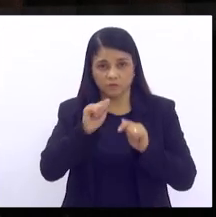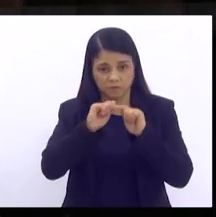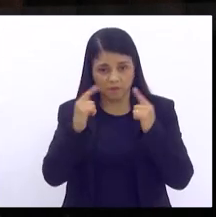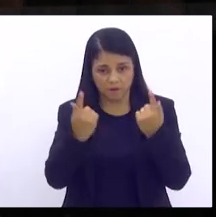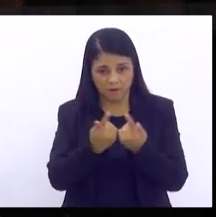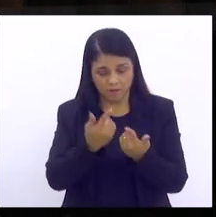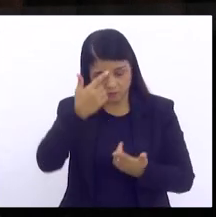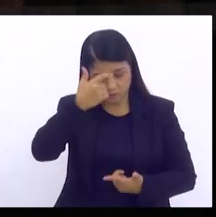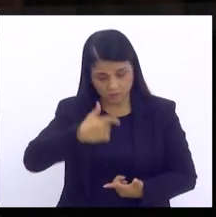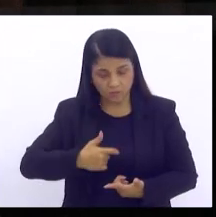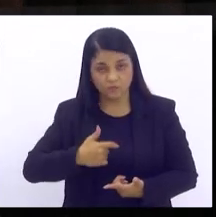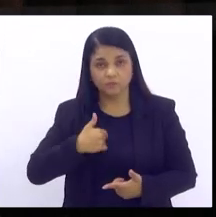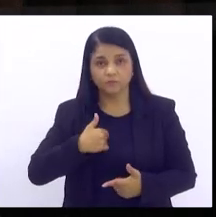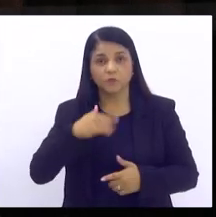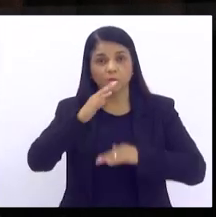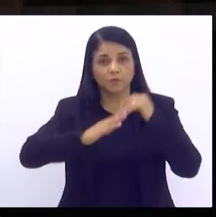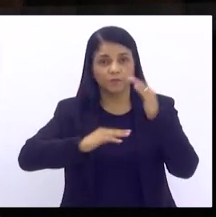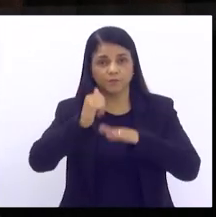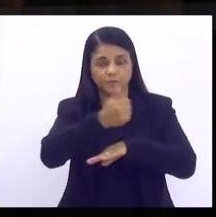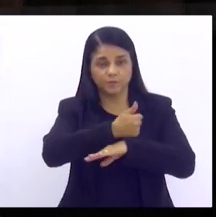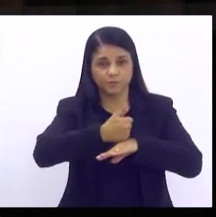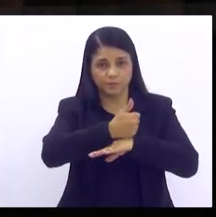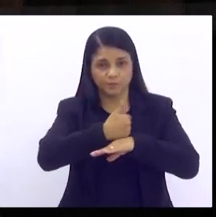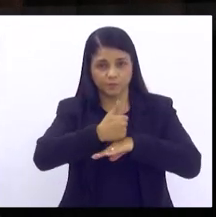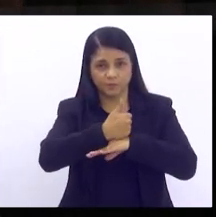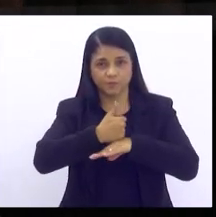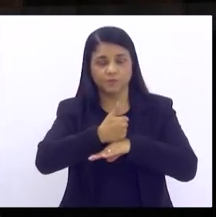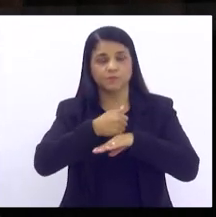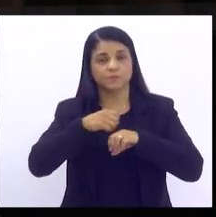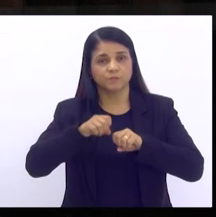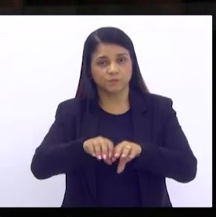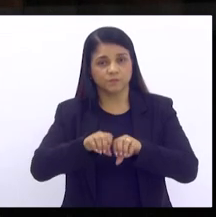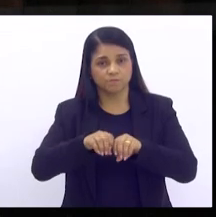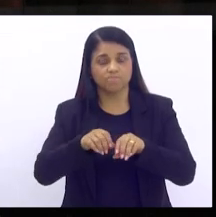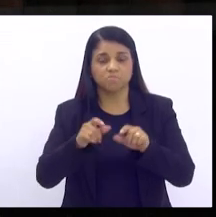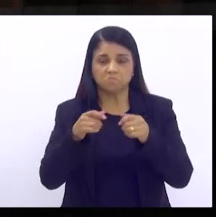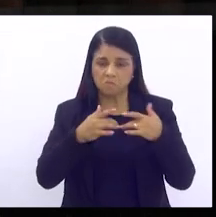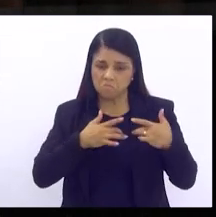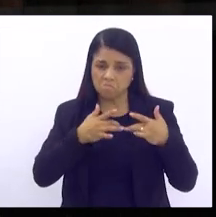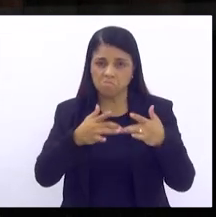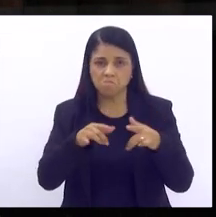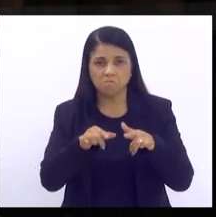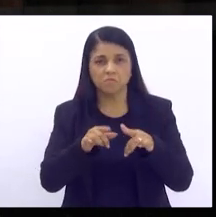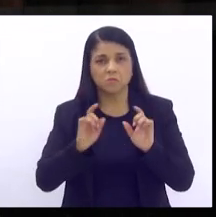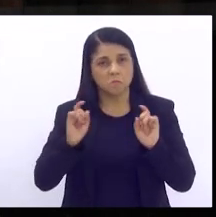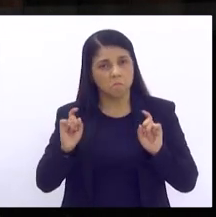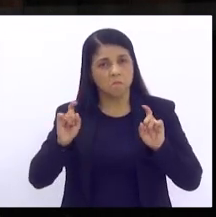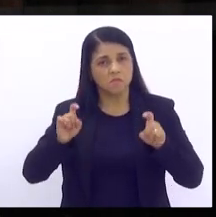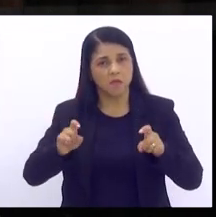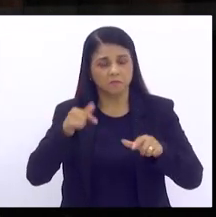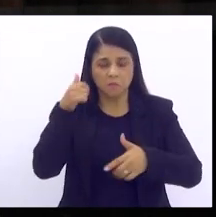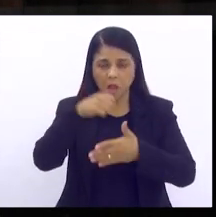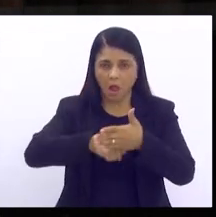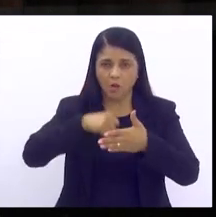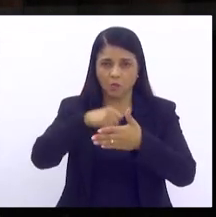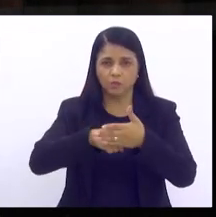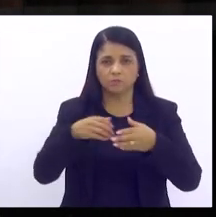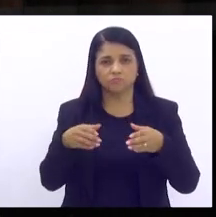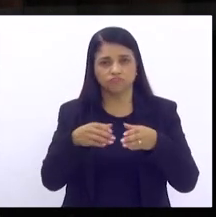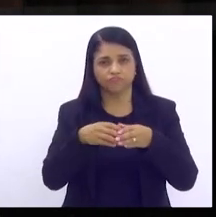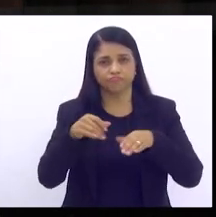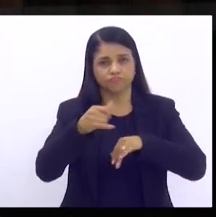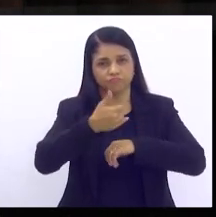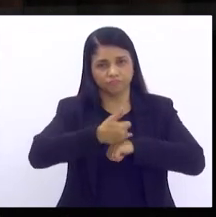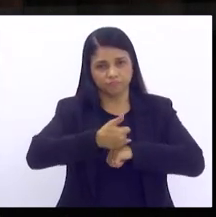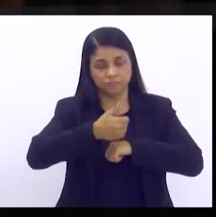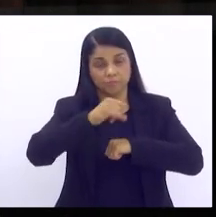hoje sou, os profissionais da educação podem contar comigo e com o meu mandato na luta pela categoria. A